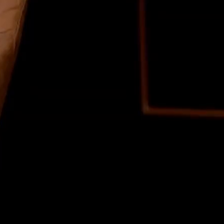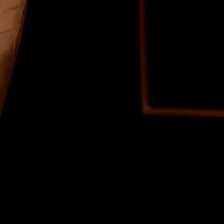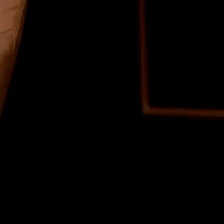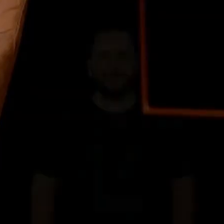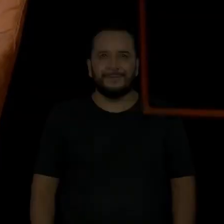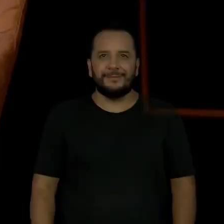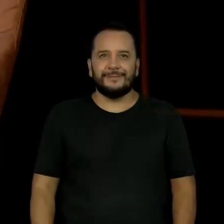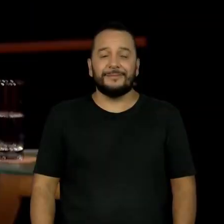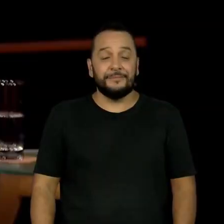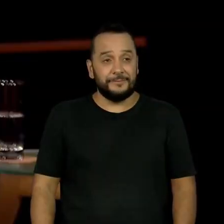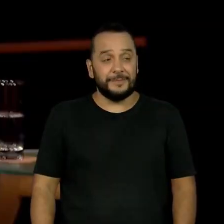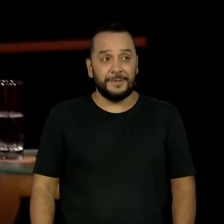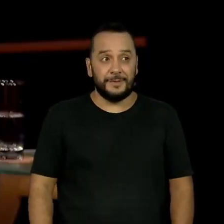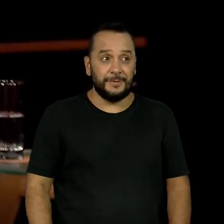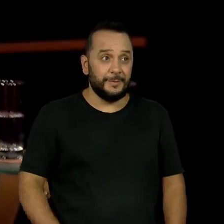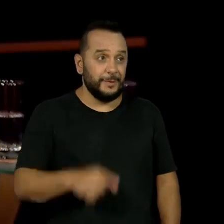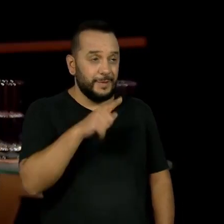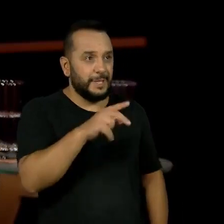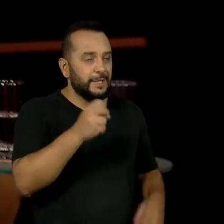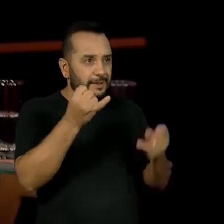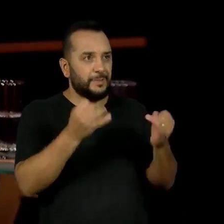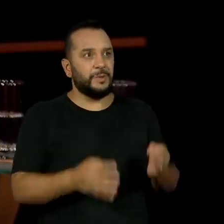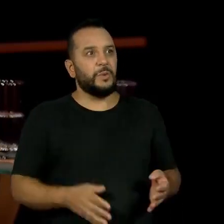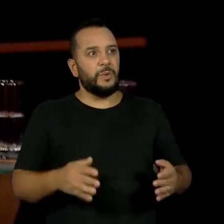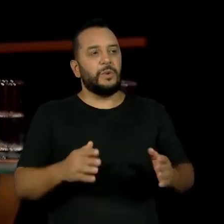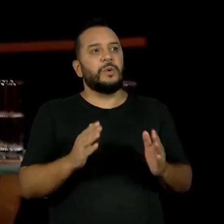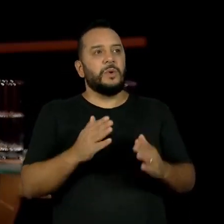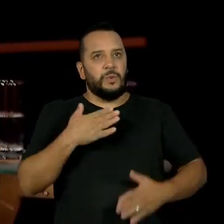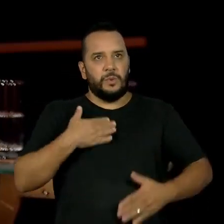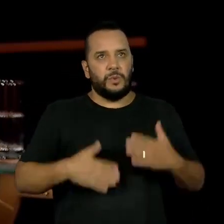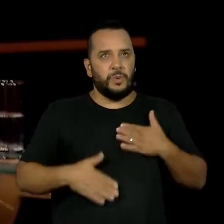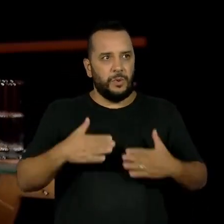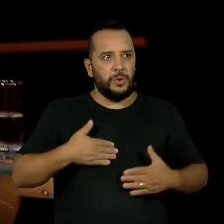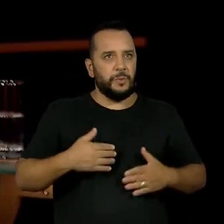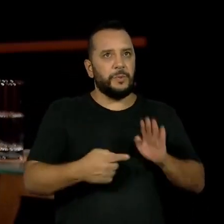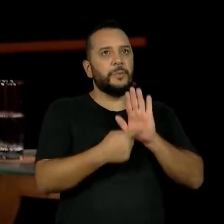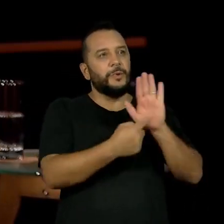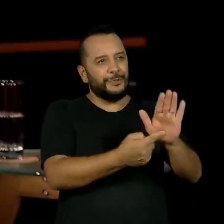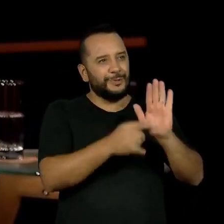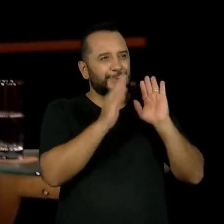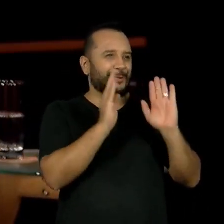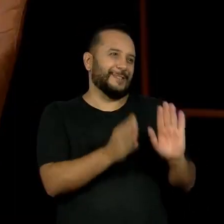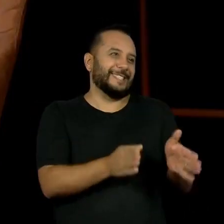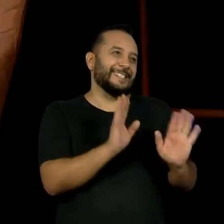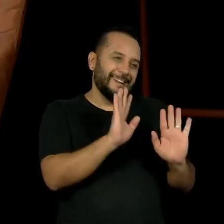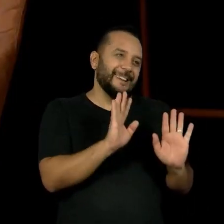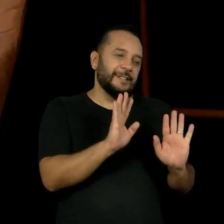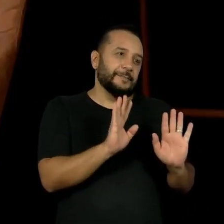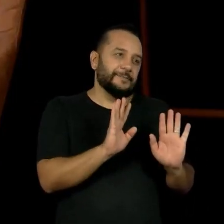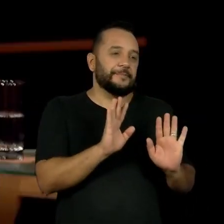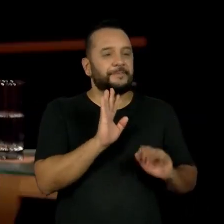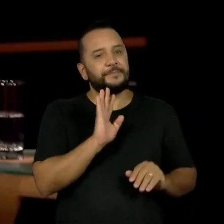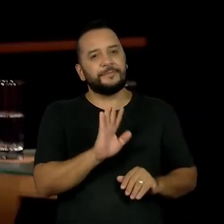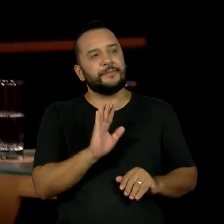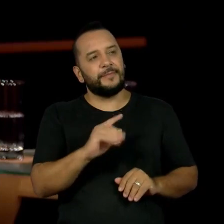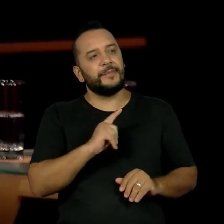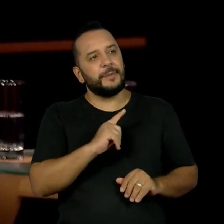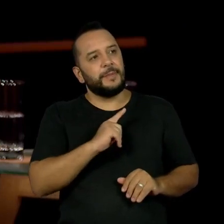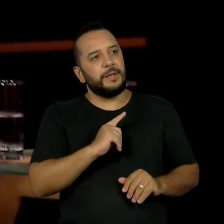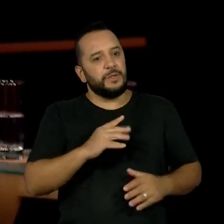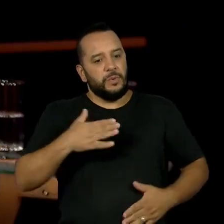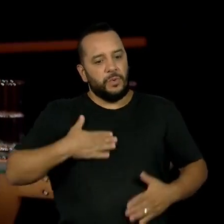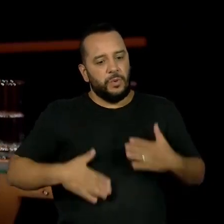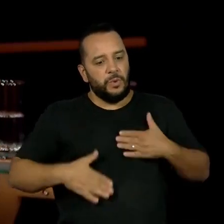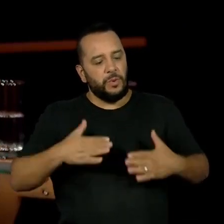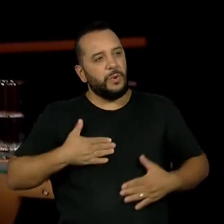Você já mencionou, já falou bastante, por exemplo, da percussão corporal, você até deu um exemplo aí, né? O throat singing é uma coisa